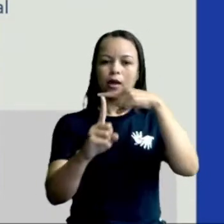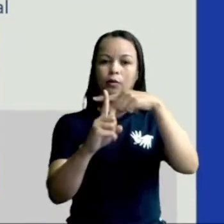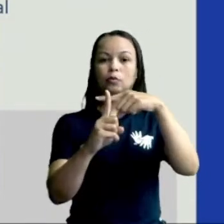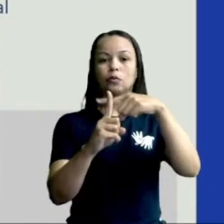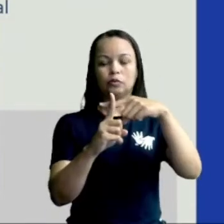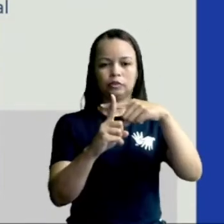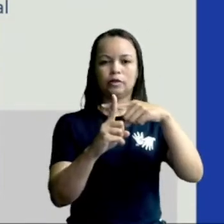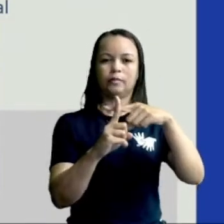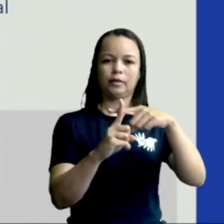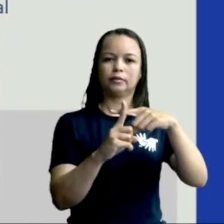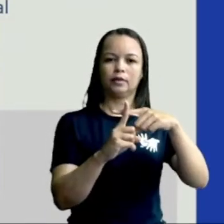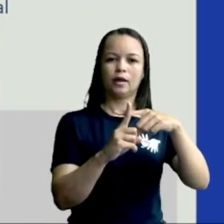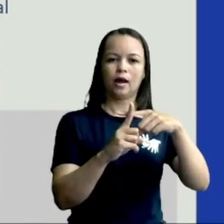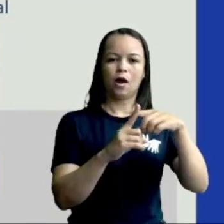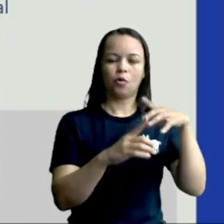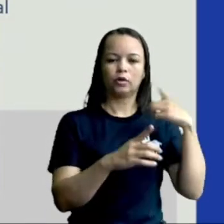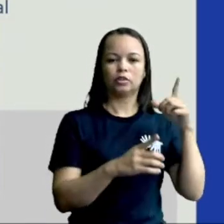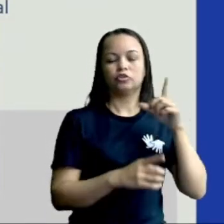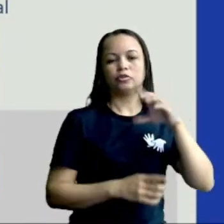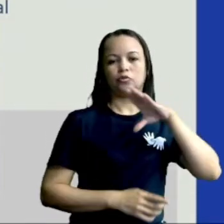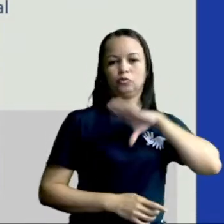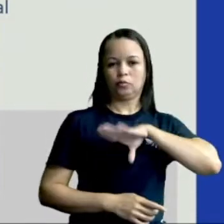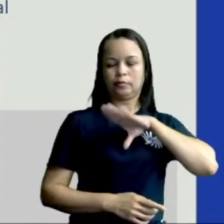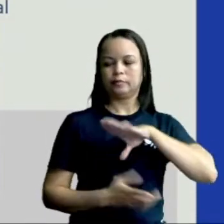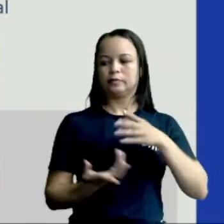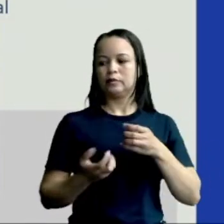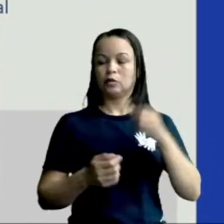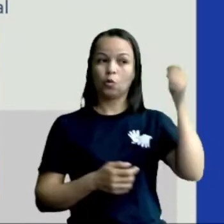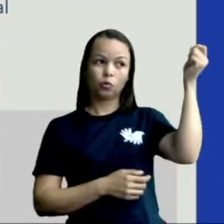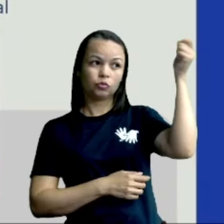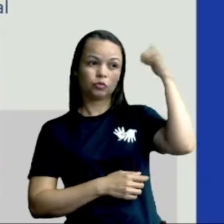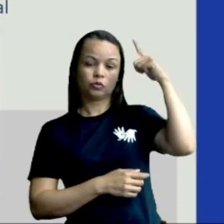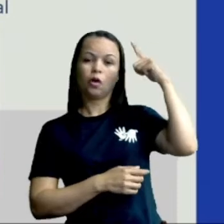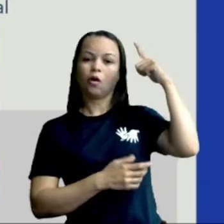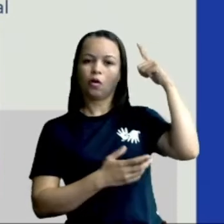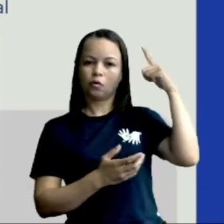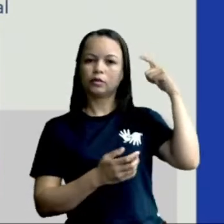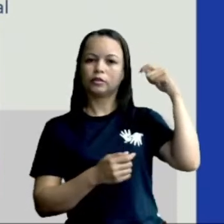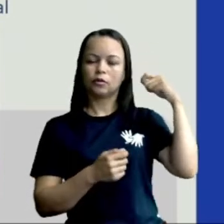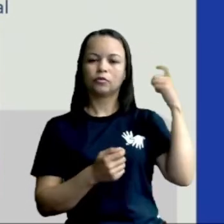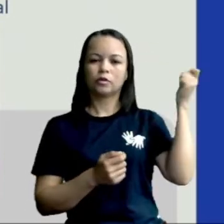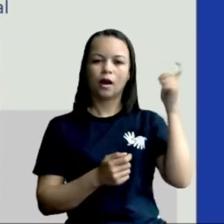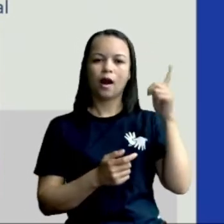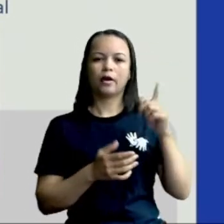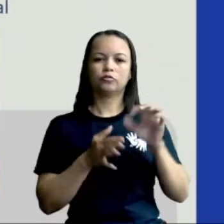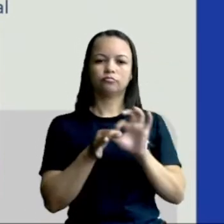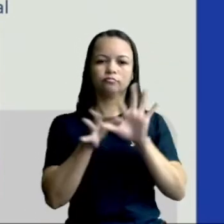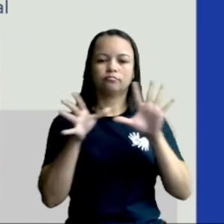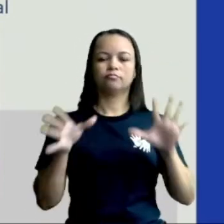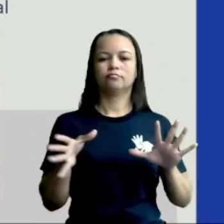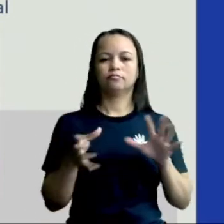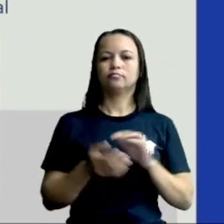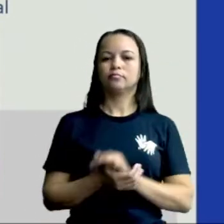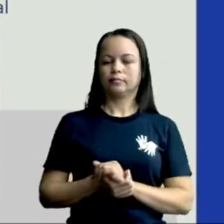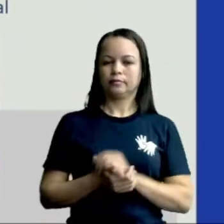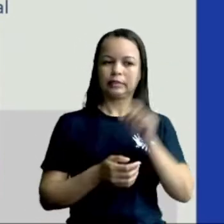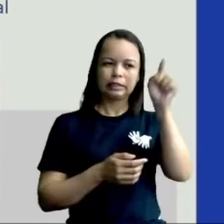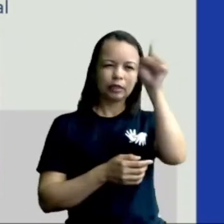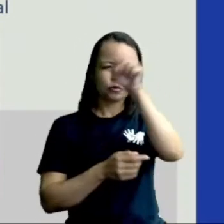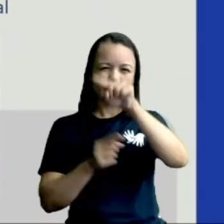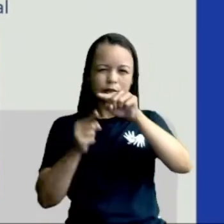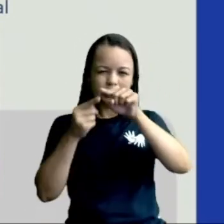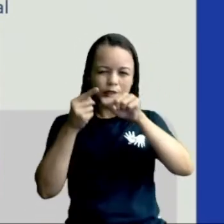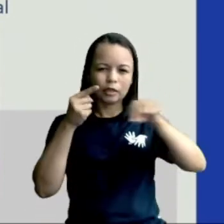origem portuguesa, o sol, que são raios de liberdade, o círculo vermelho, o meridiano